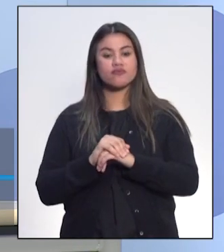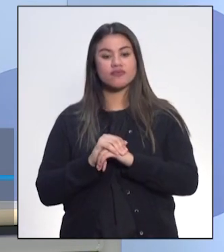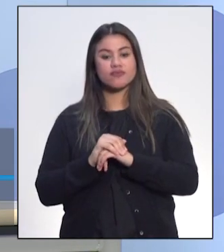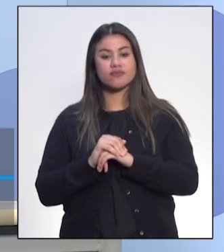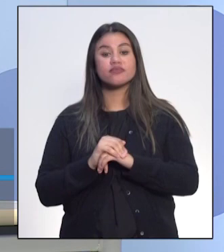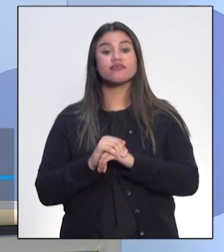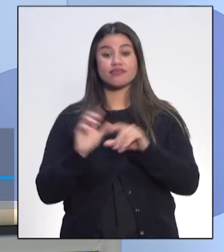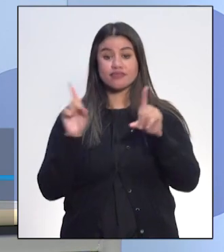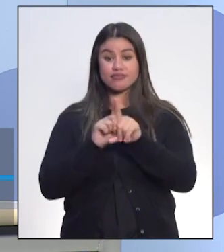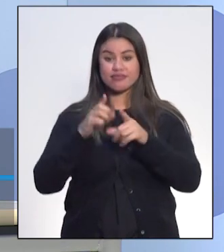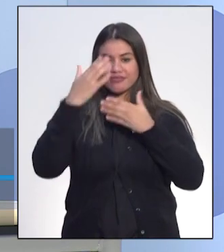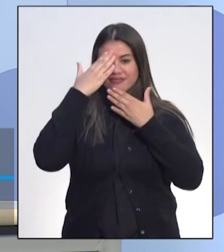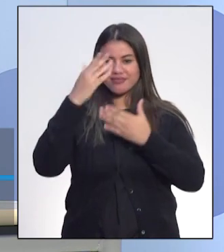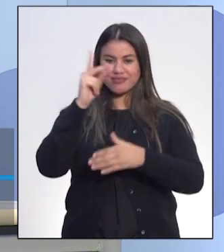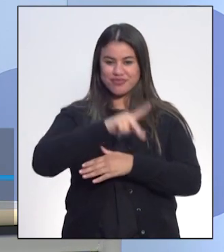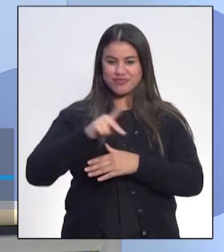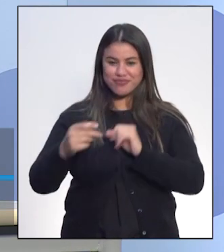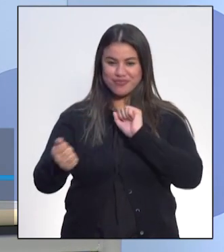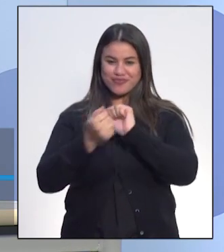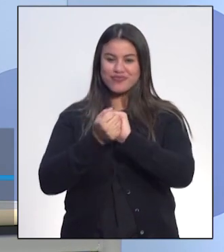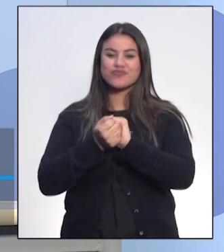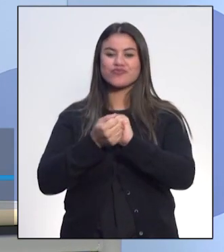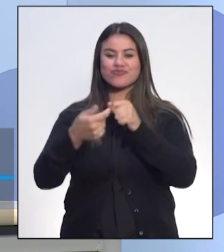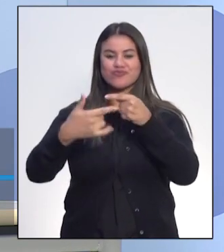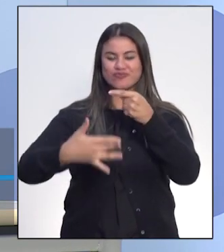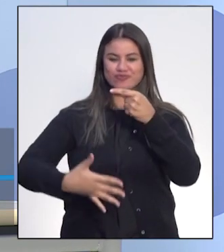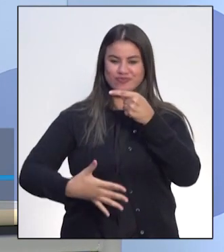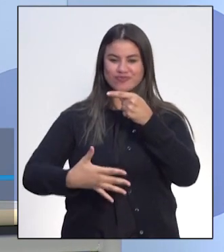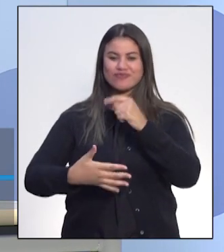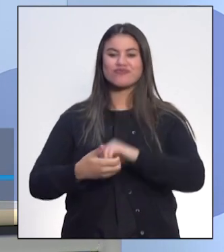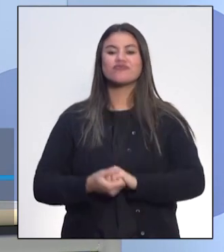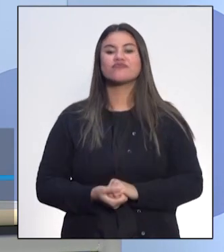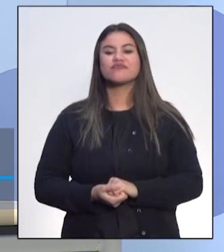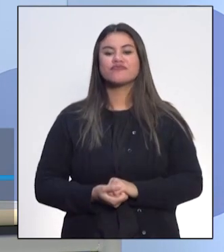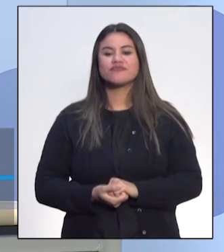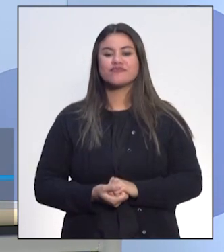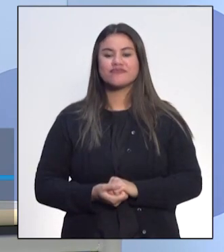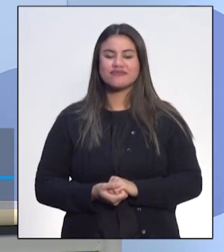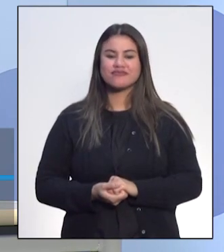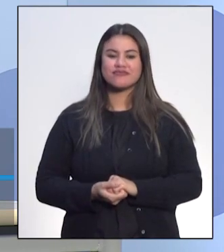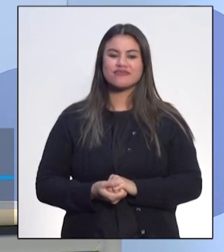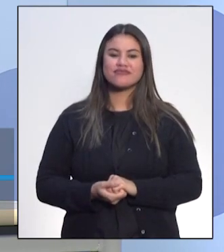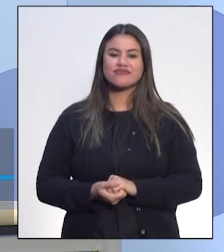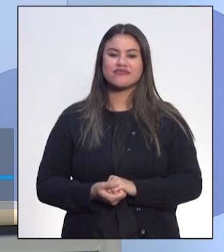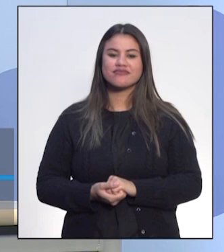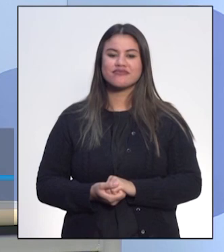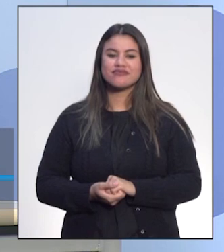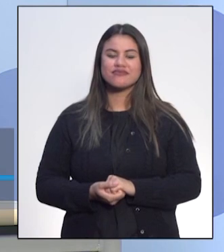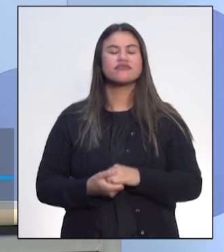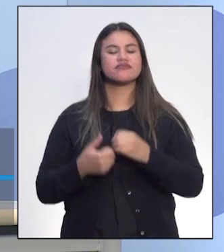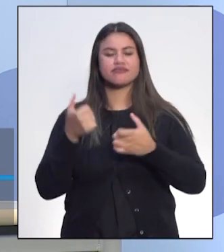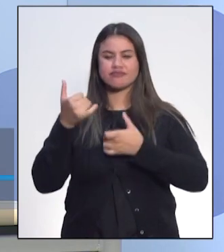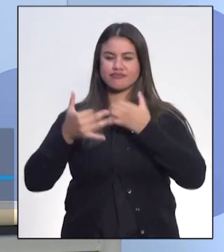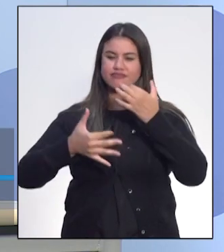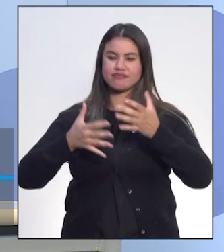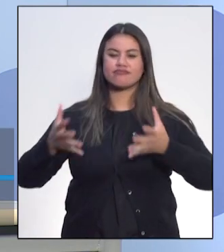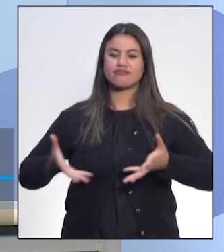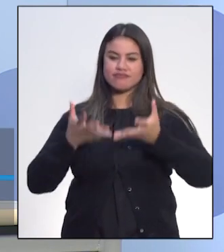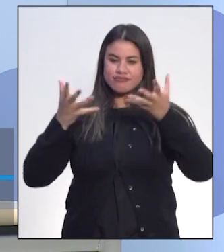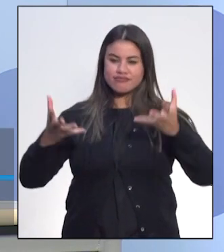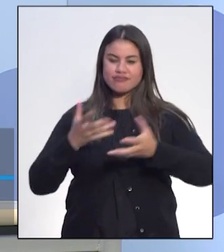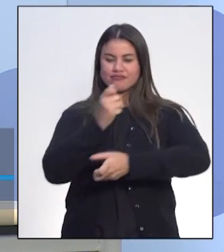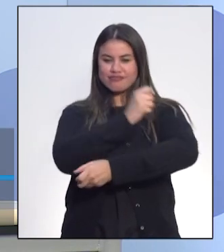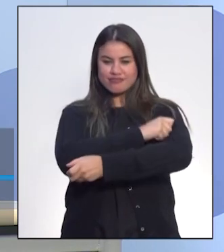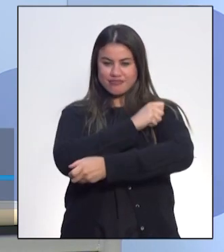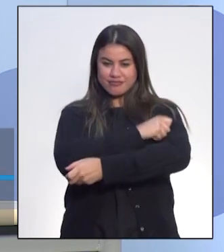queria agradecer os professores, né, que participam, né, professora Simone? Então, o tempo inteiro no chat também, comentando, incentivando os